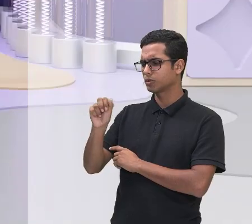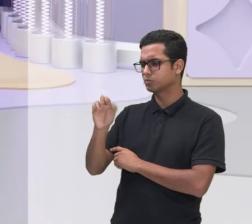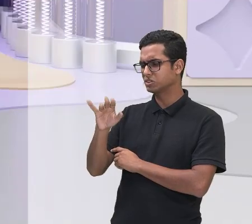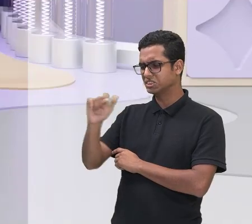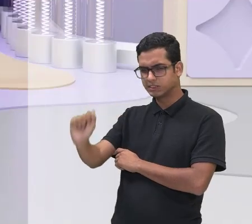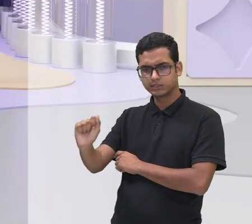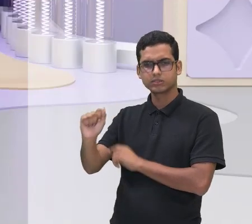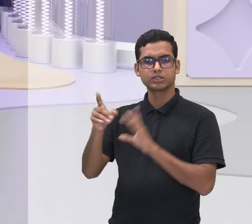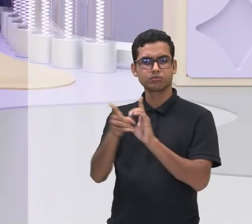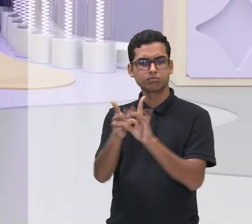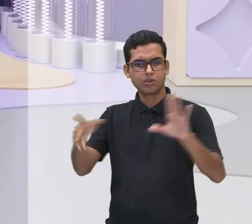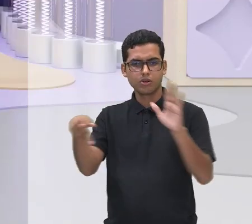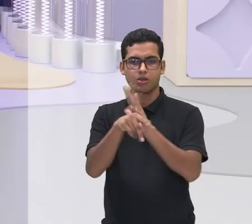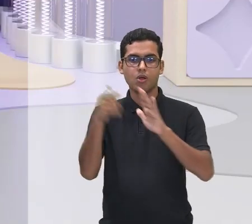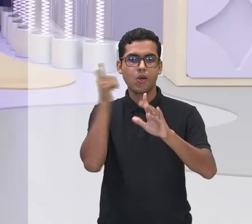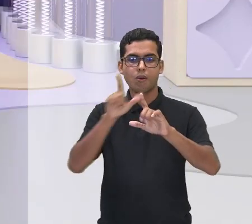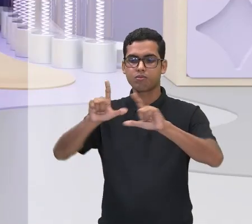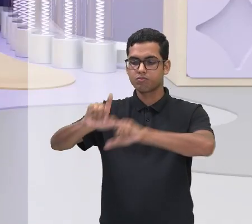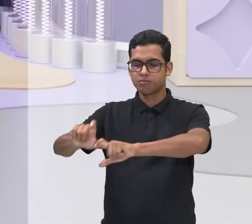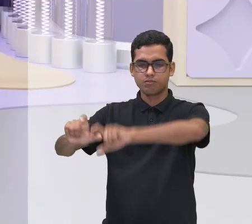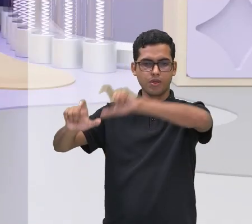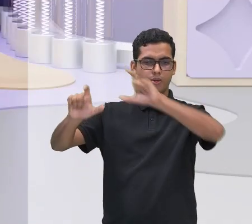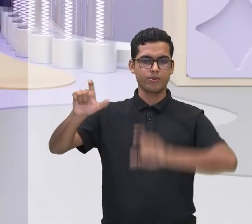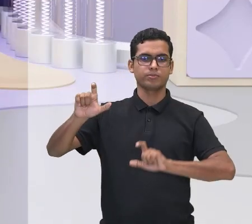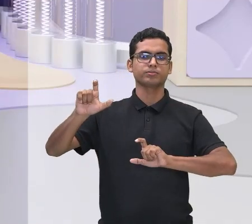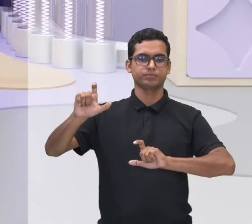compõe dessa independência entre